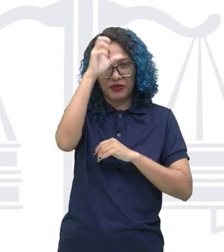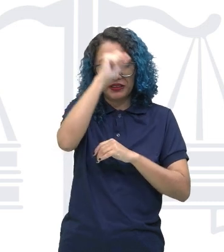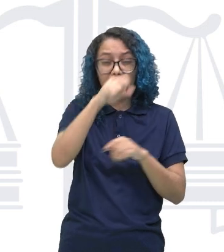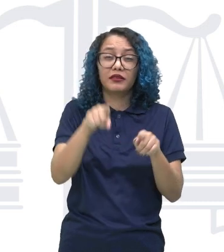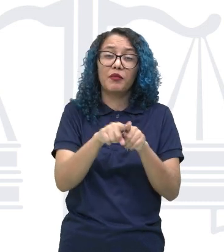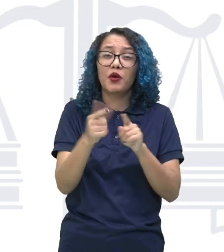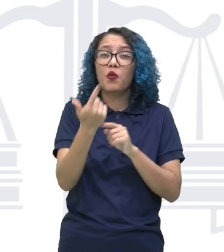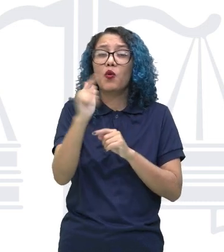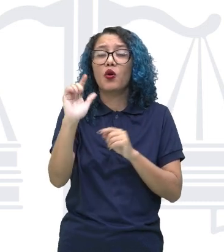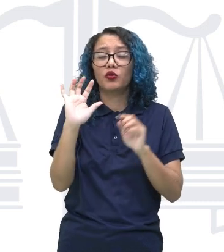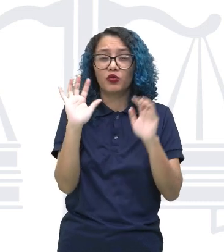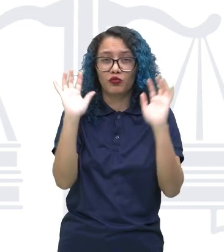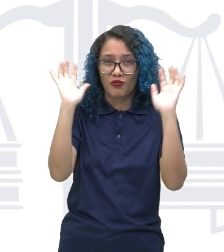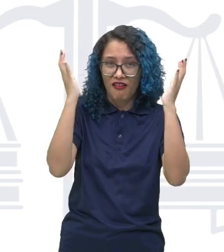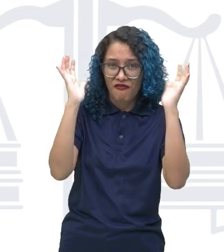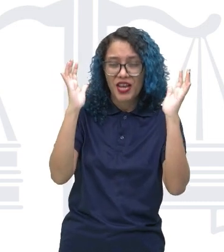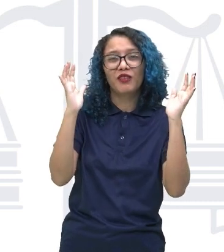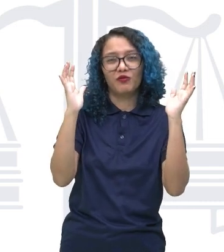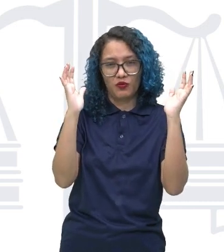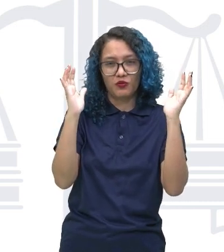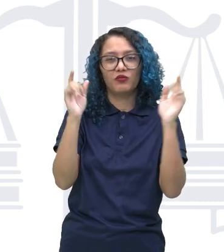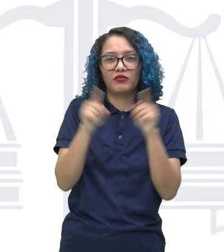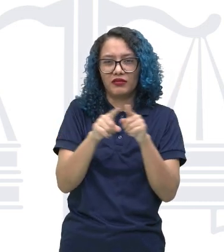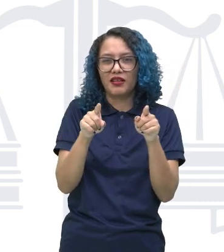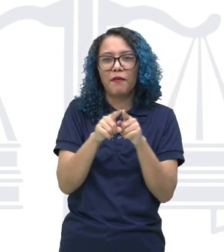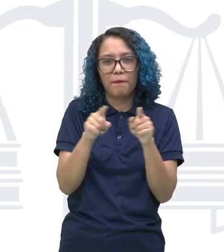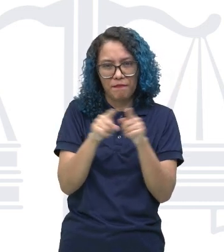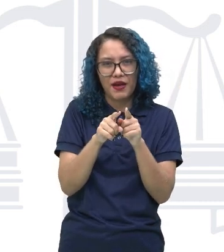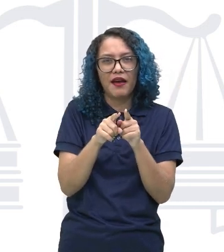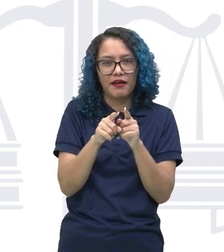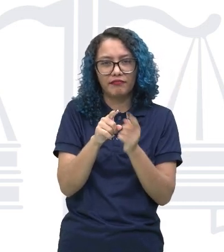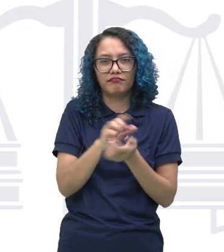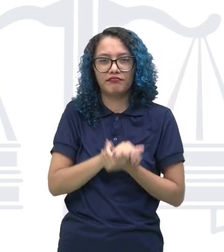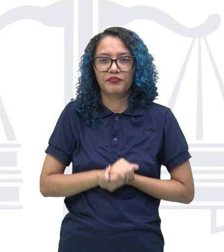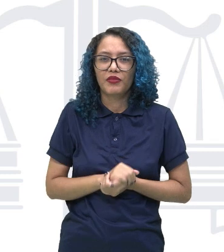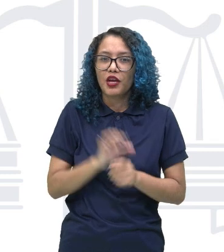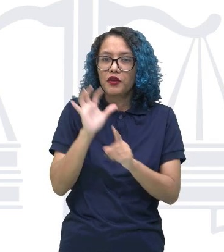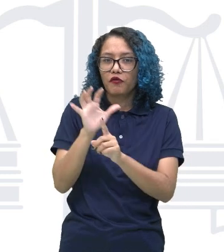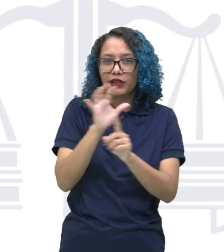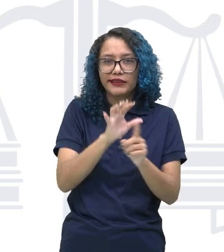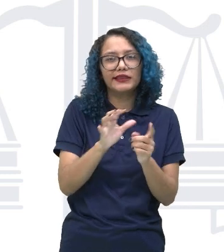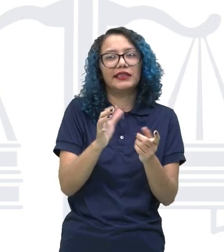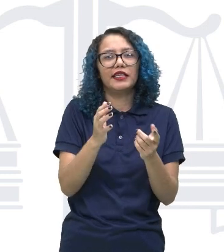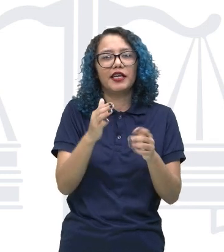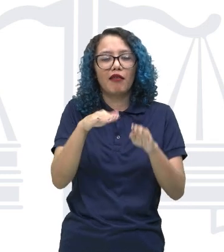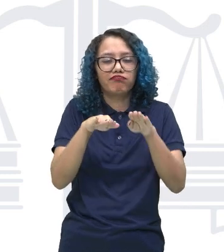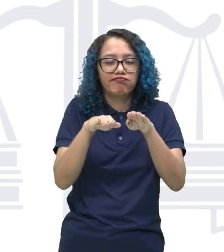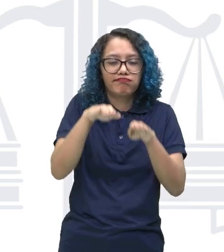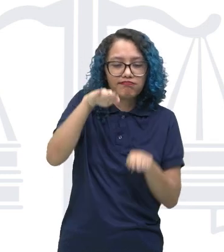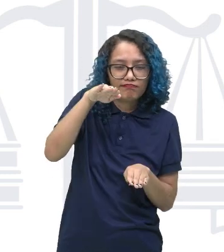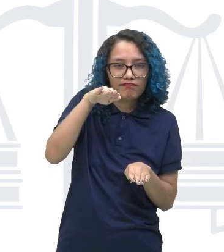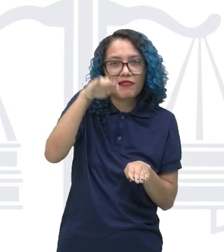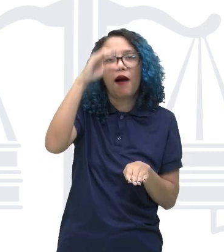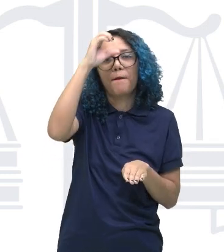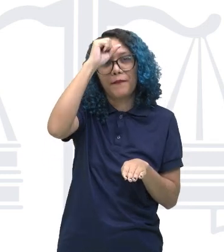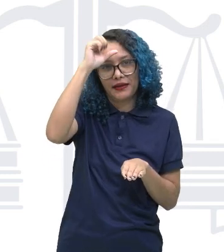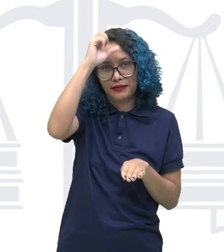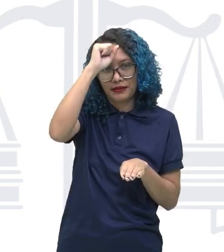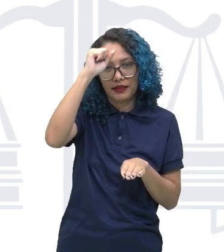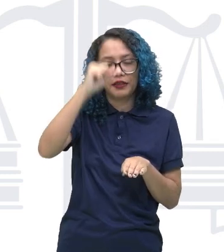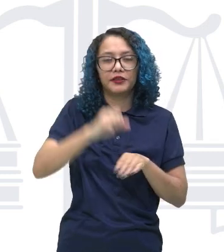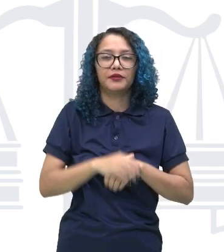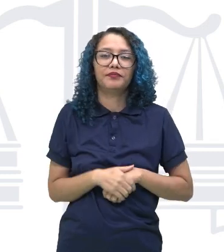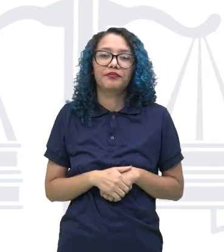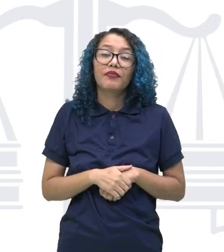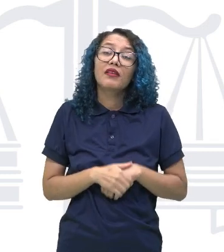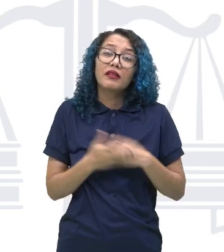também, eles agravaram ainda mais essas defasagens de aprendizagem. Então, a gente sabe que existem contextos